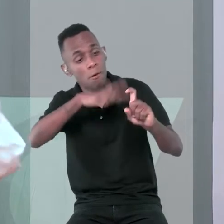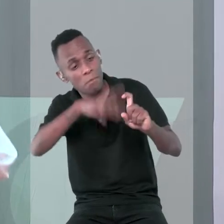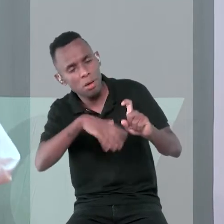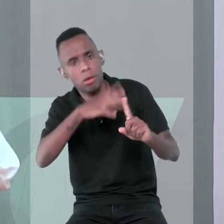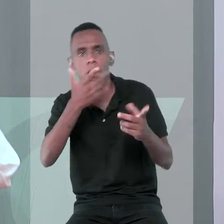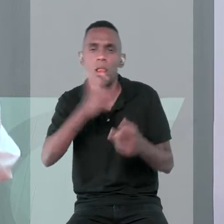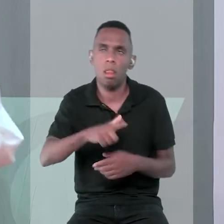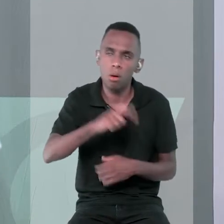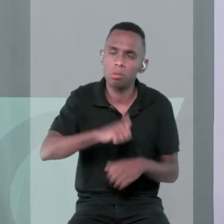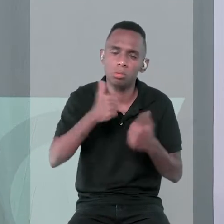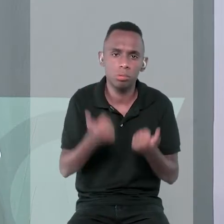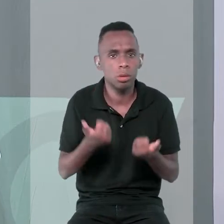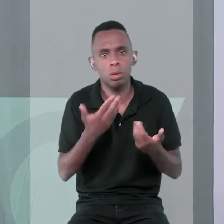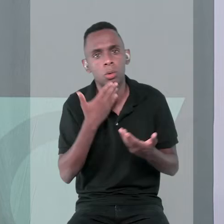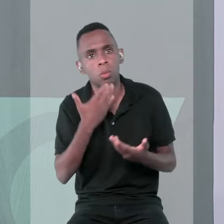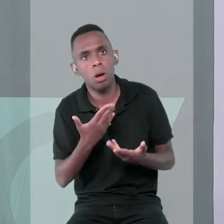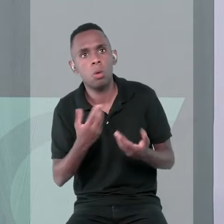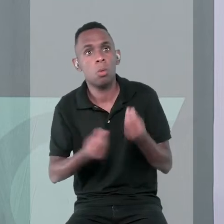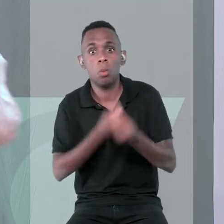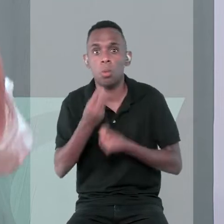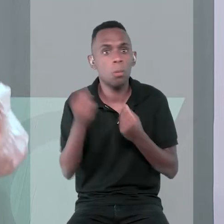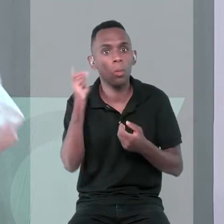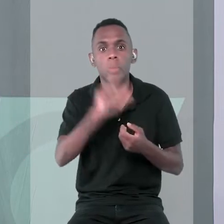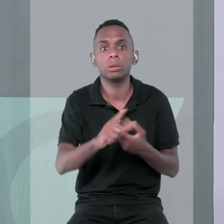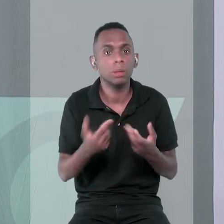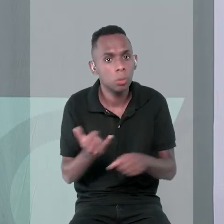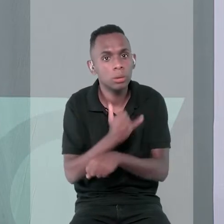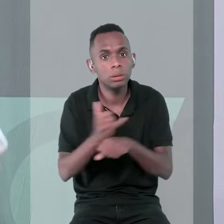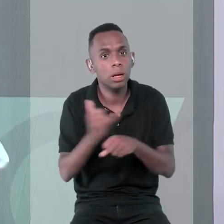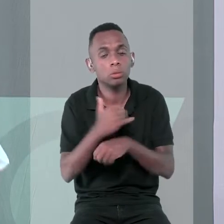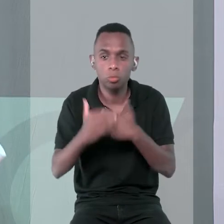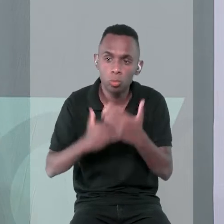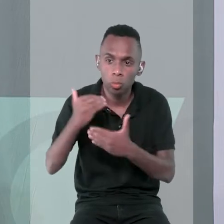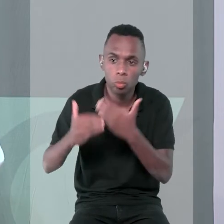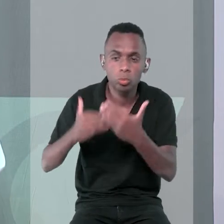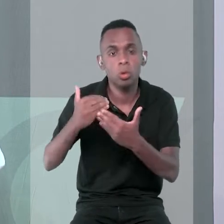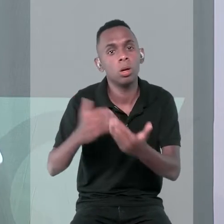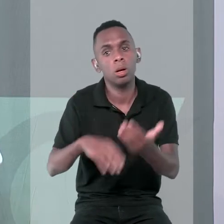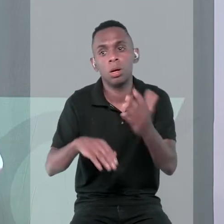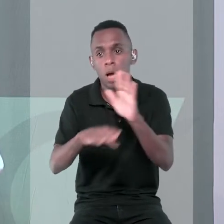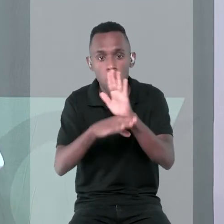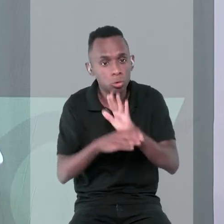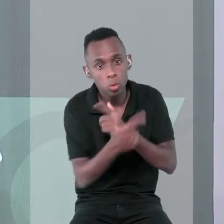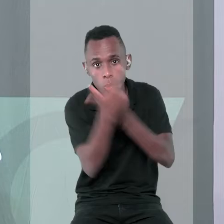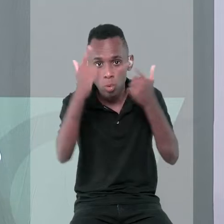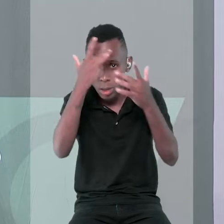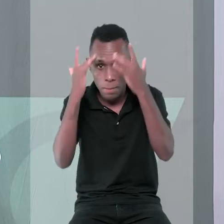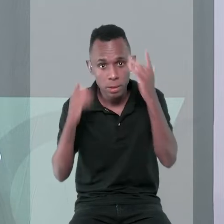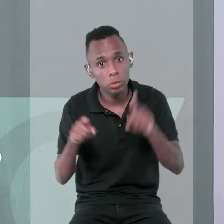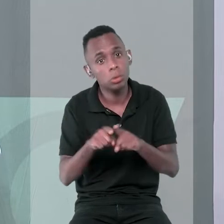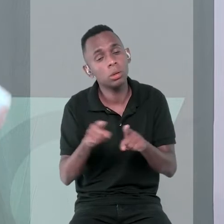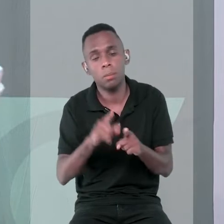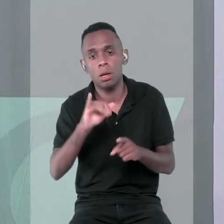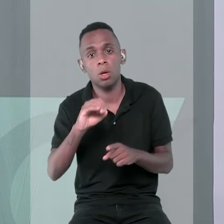lógico que eu vou tentar entender que milagres, como é que Joana d'Arc vai construindo com a ajuda de outras mãos, inclusive de Yolanda